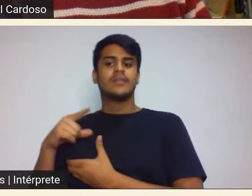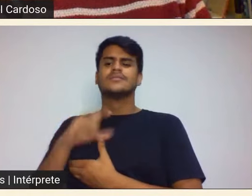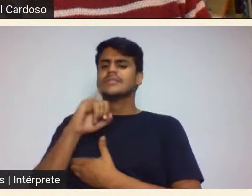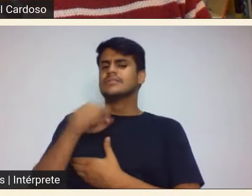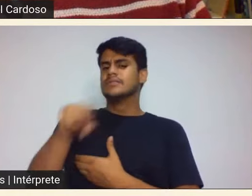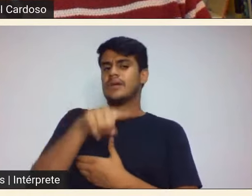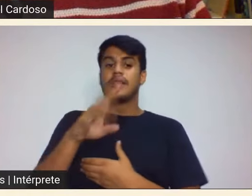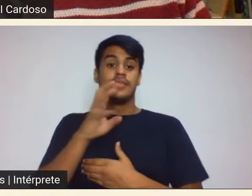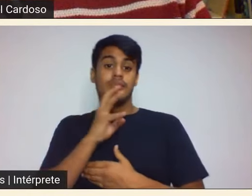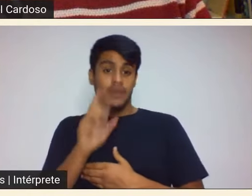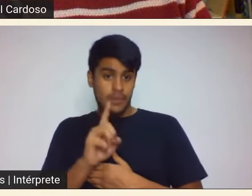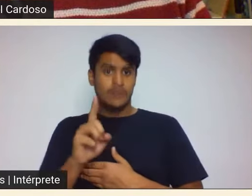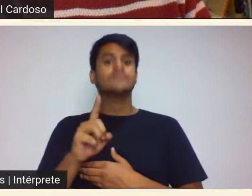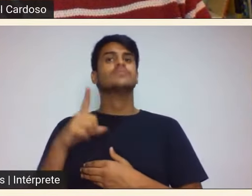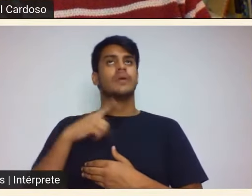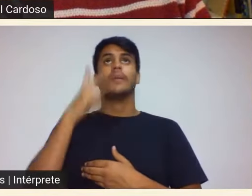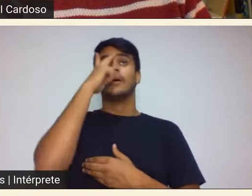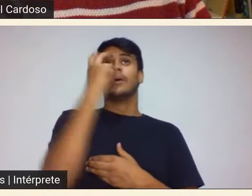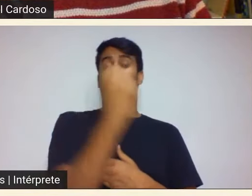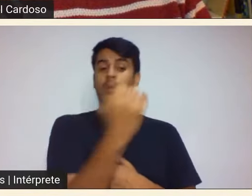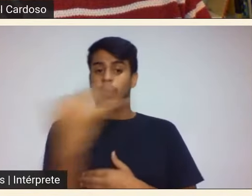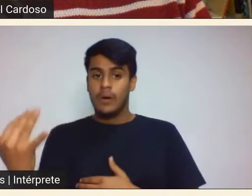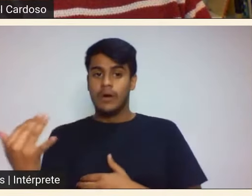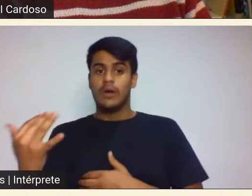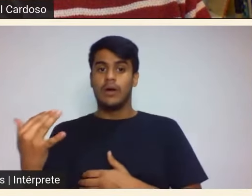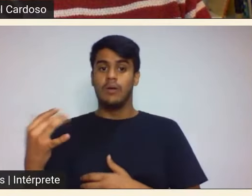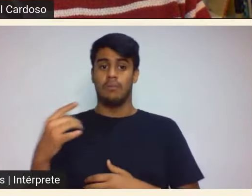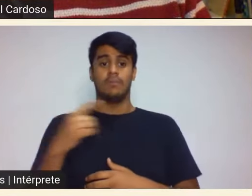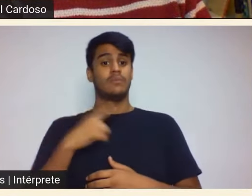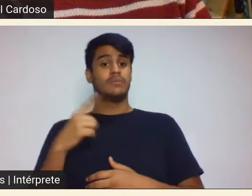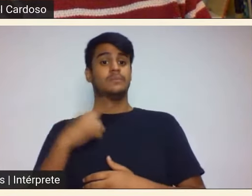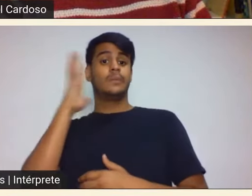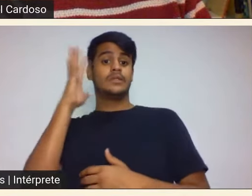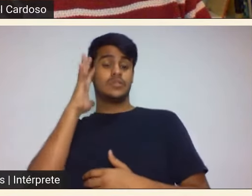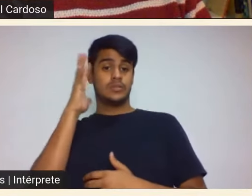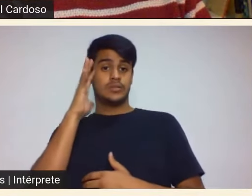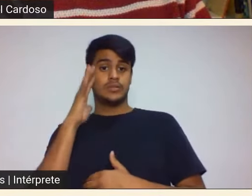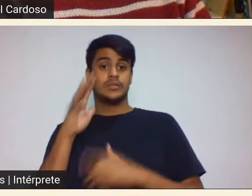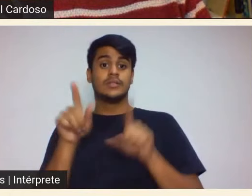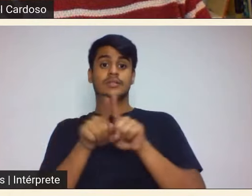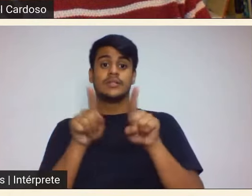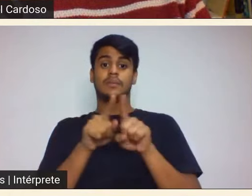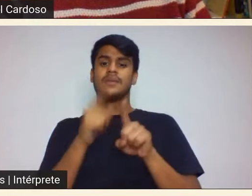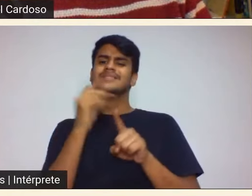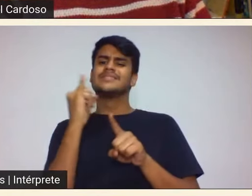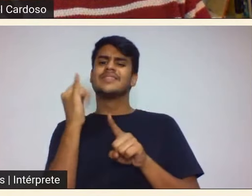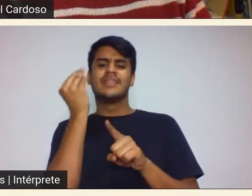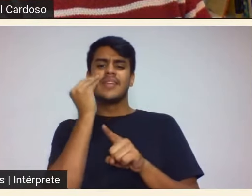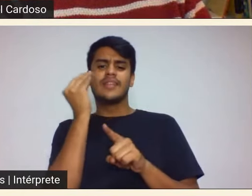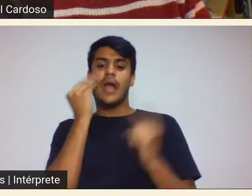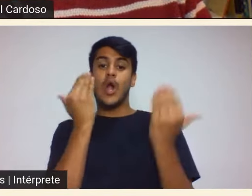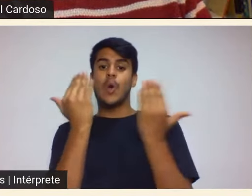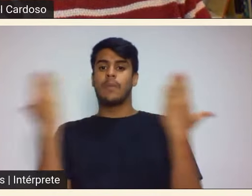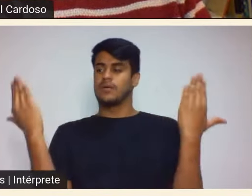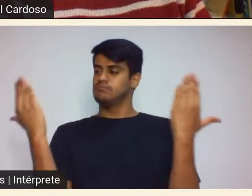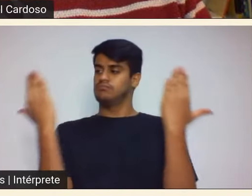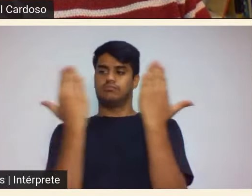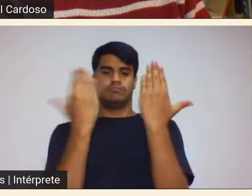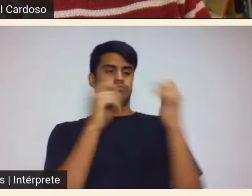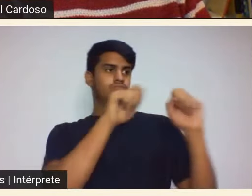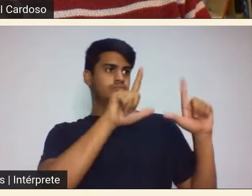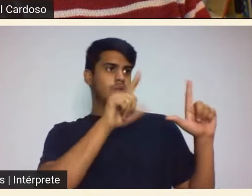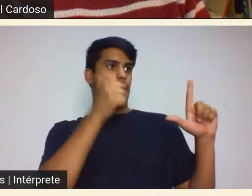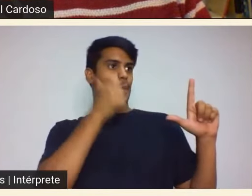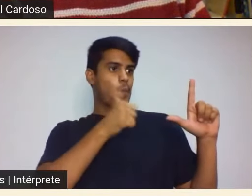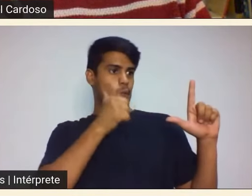muita gente se debruçando sobre a leitura dessa imagem, e a aproximação dessas duas imagens, então a imagem da Tarsila